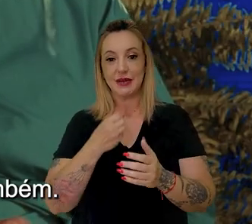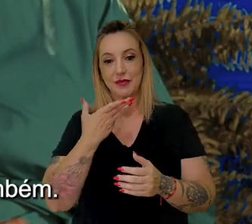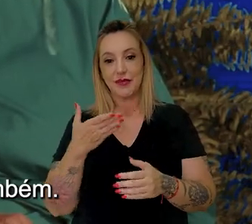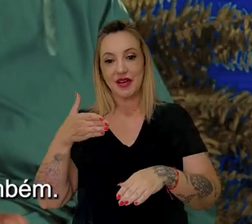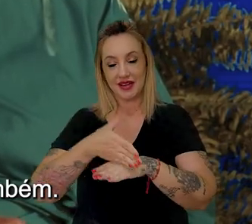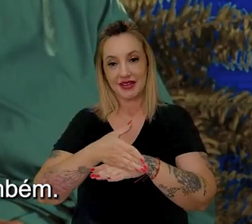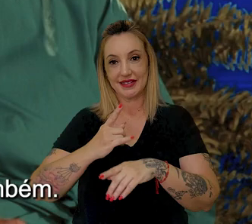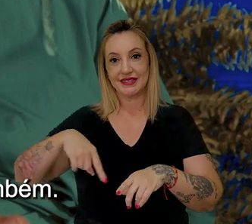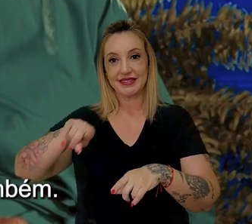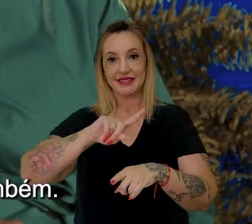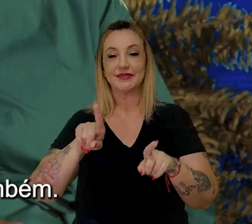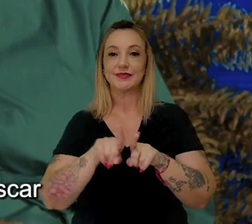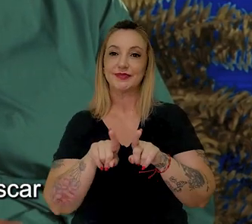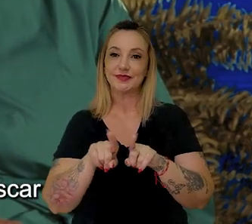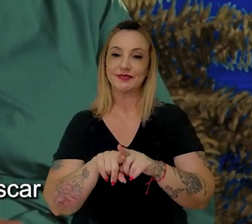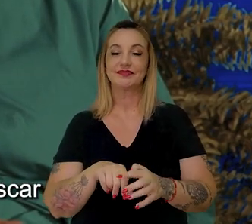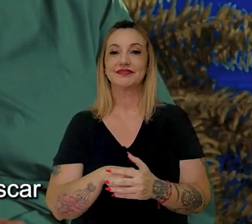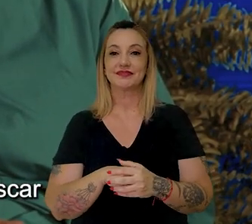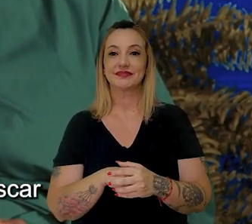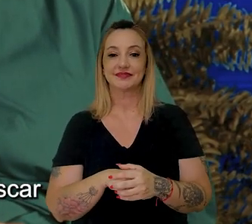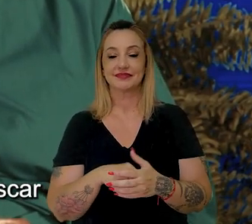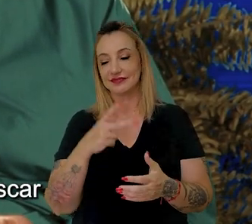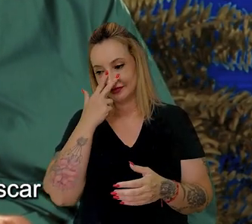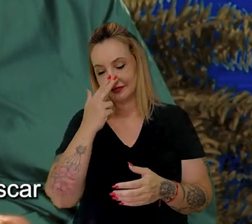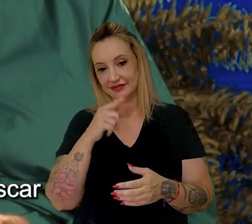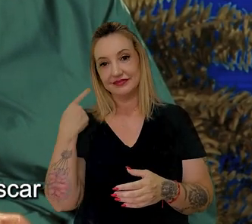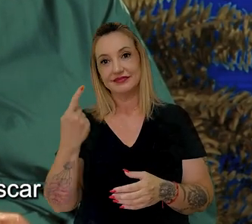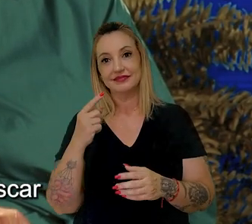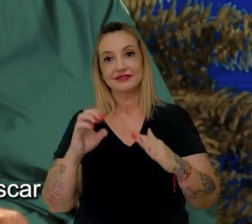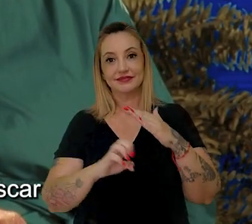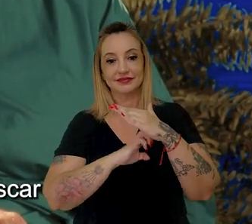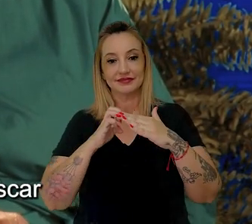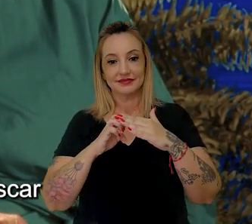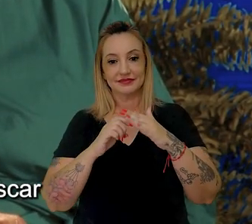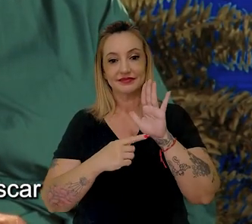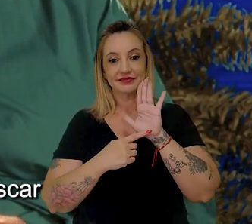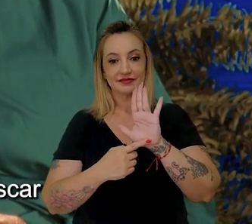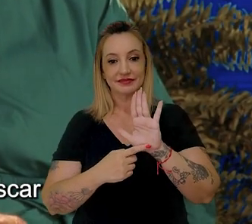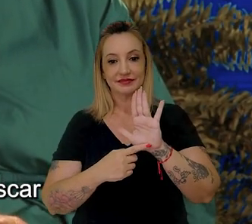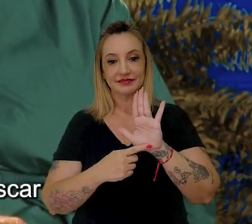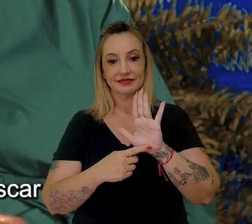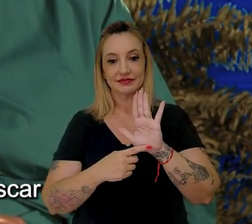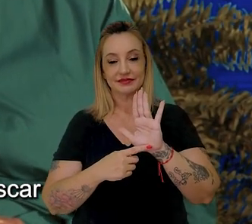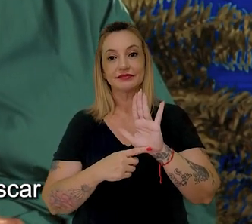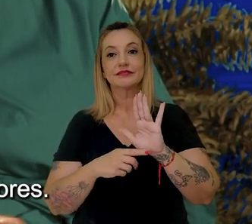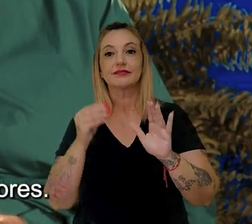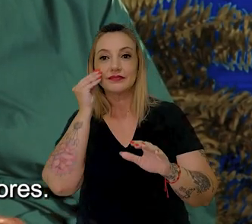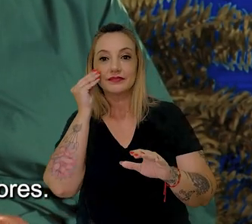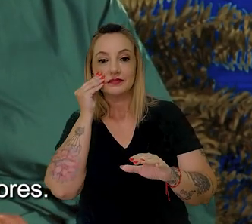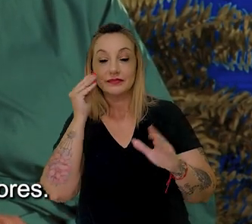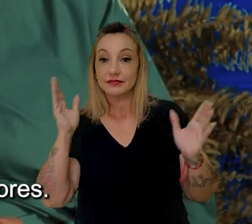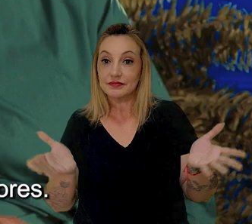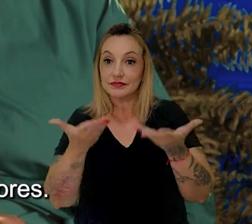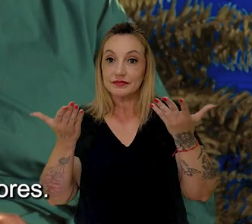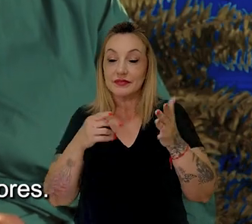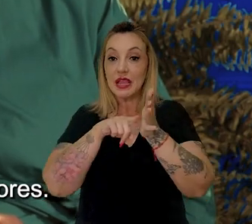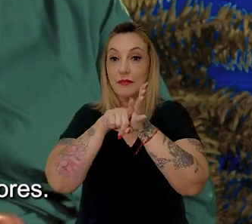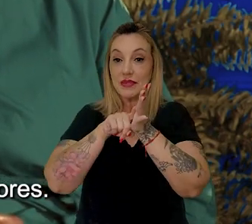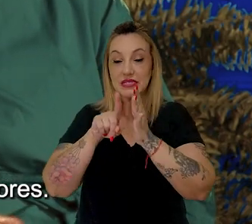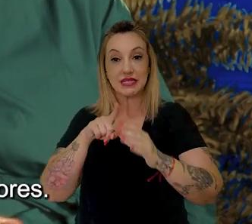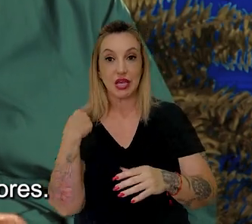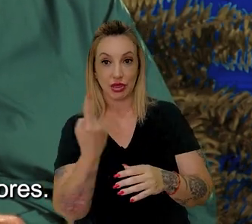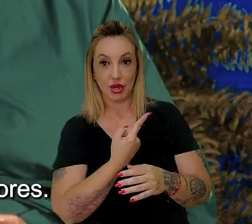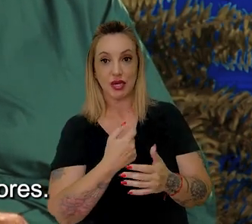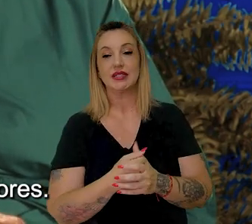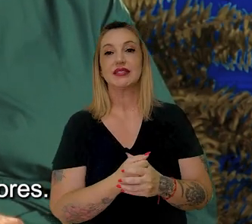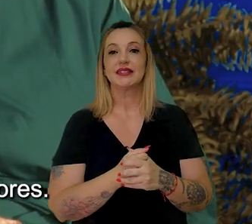bom ter aqui com vocês também e e eu acho que pras empresas uma sinalização de que vamos buscar estimular a nossa pesquisa